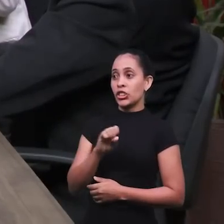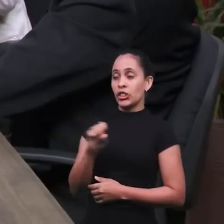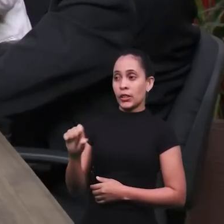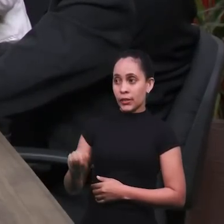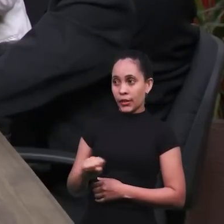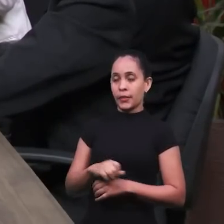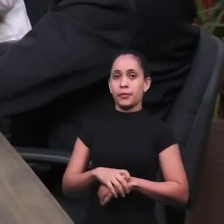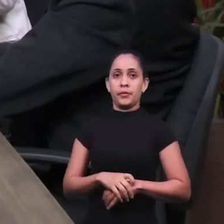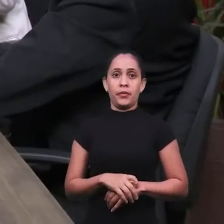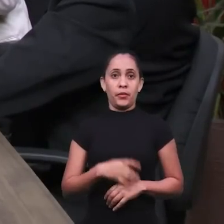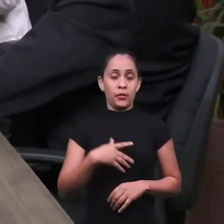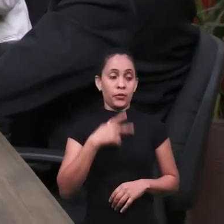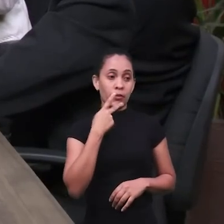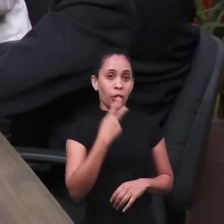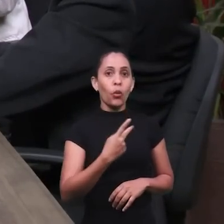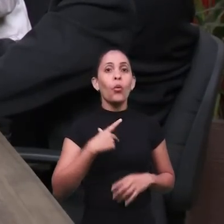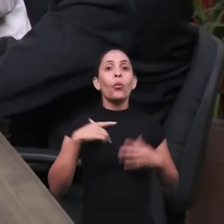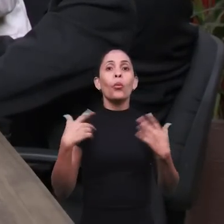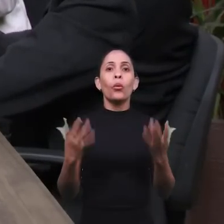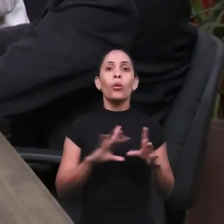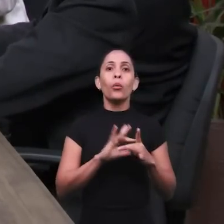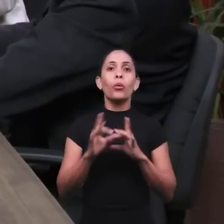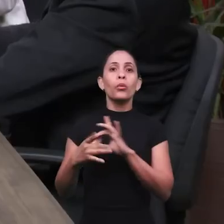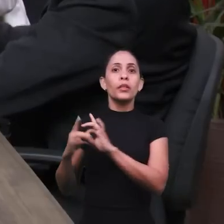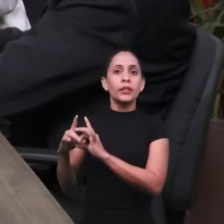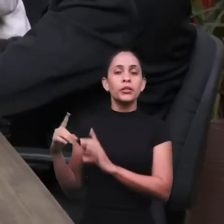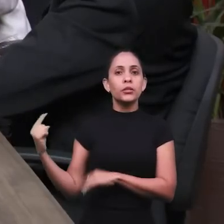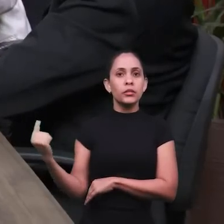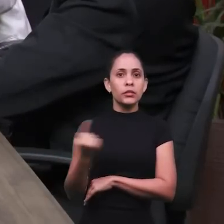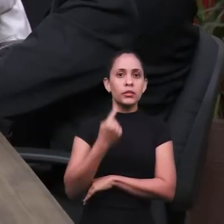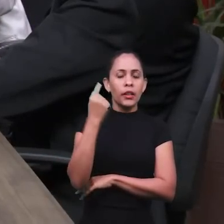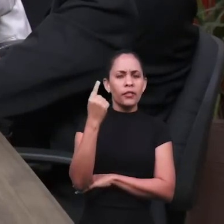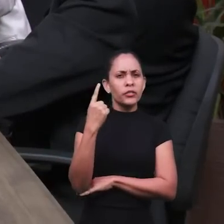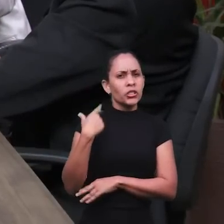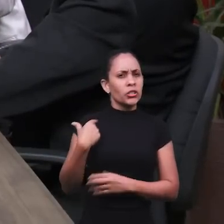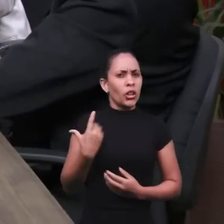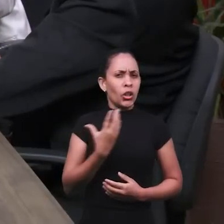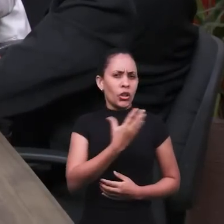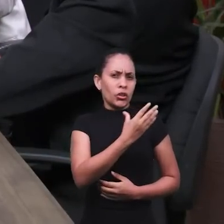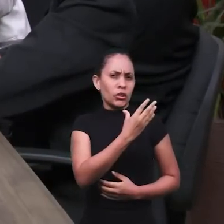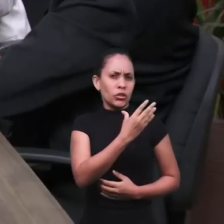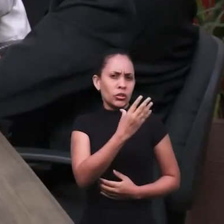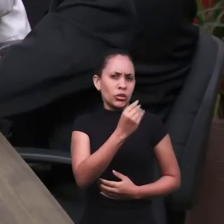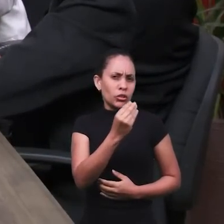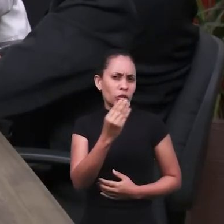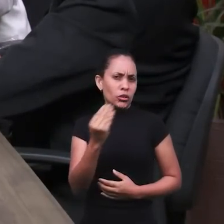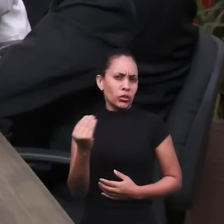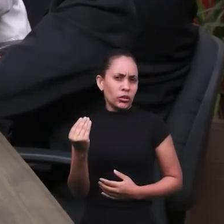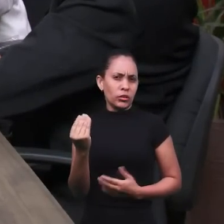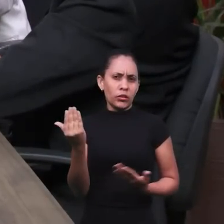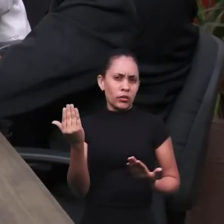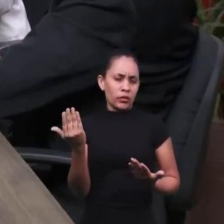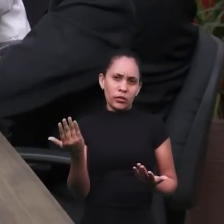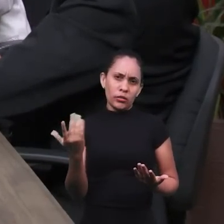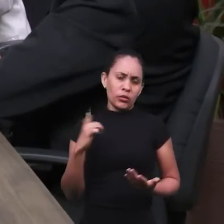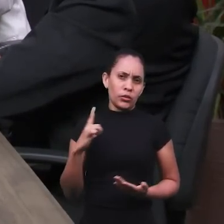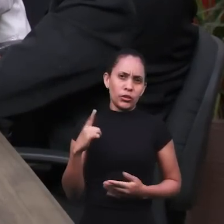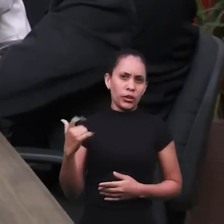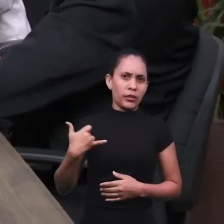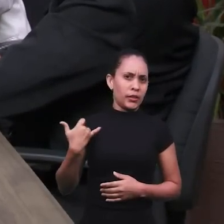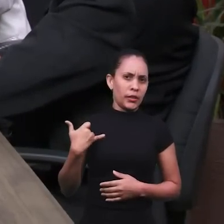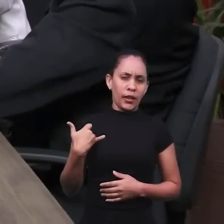belemita. Então, qual o contexto disso aqui? Davi, ainda muito jovem, não tinha idade